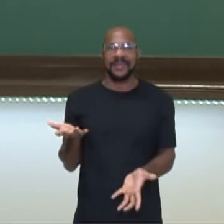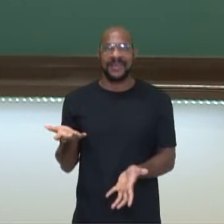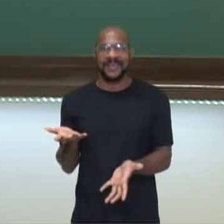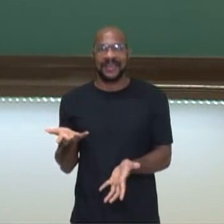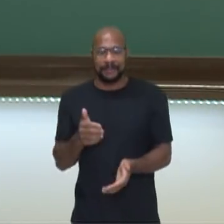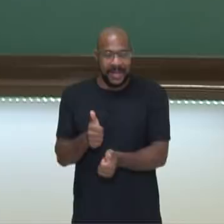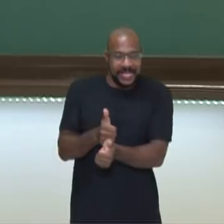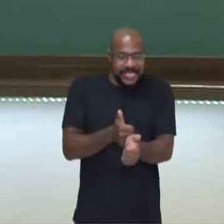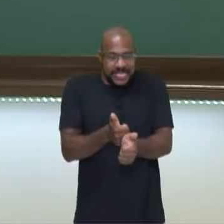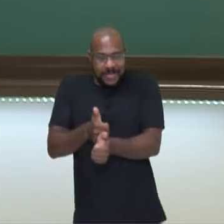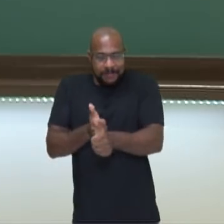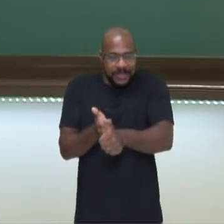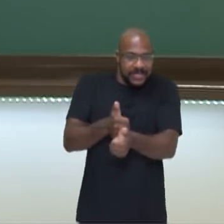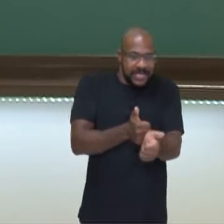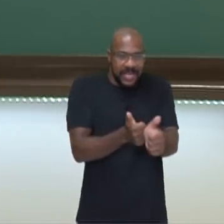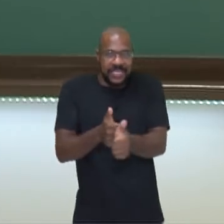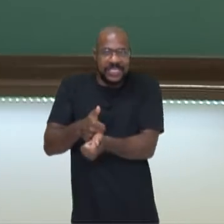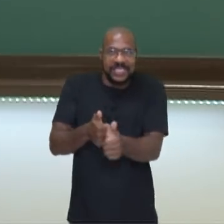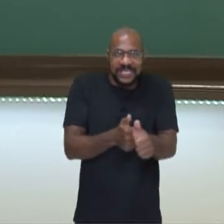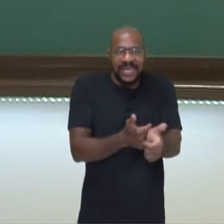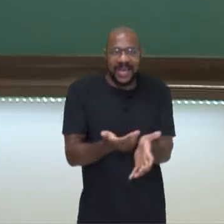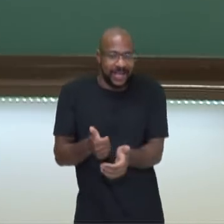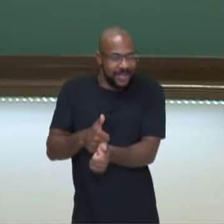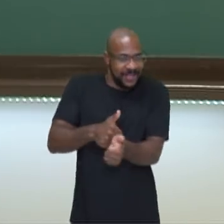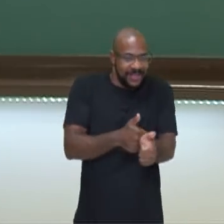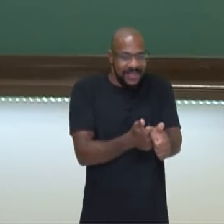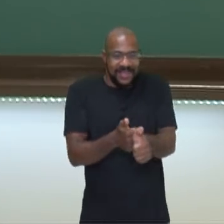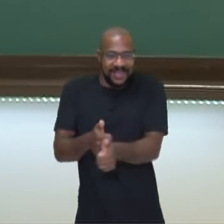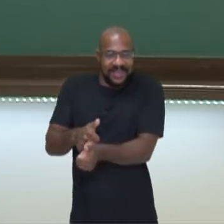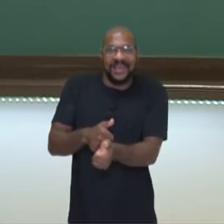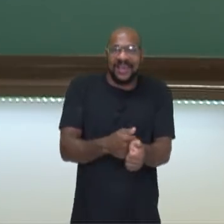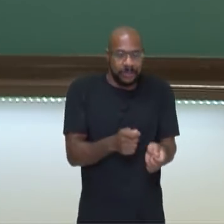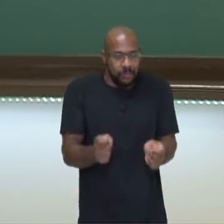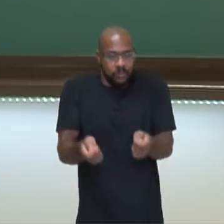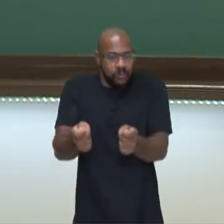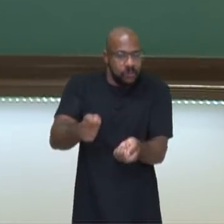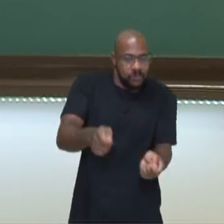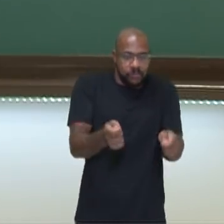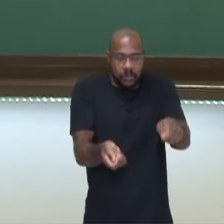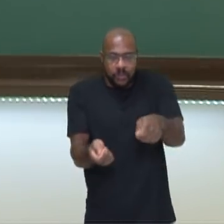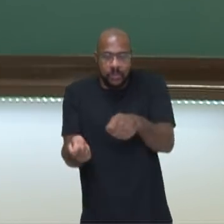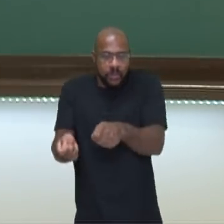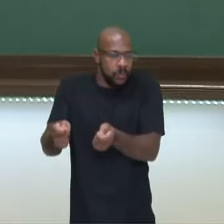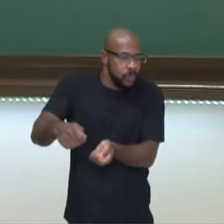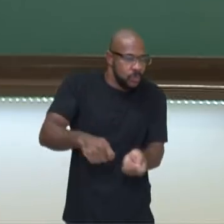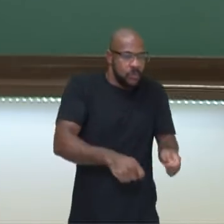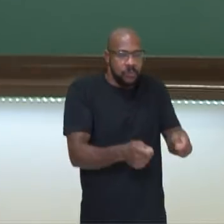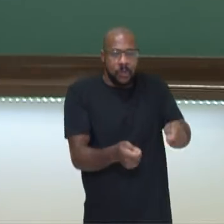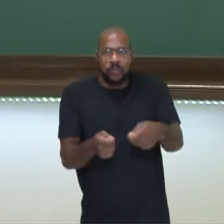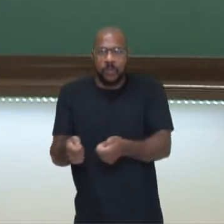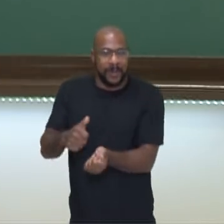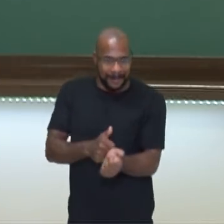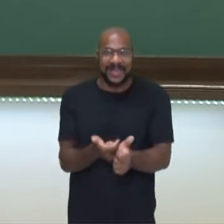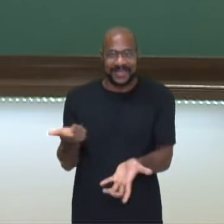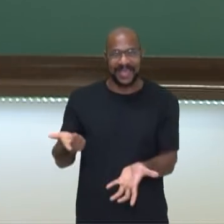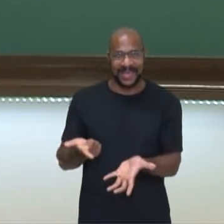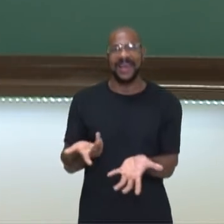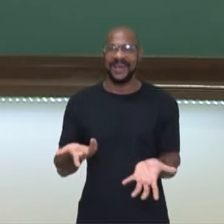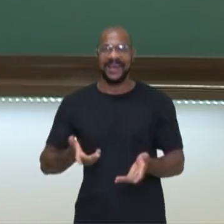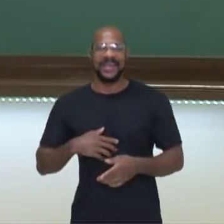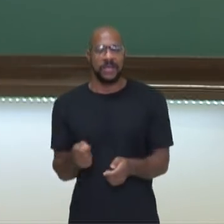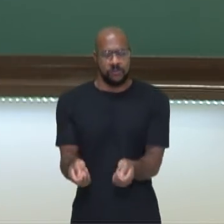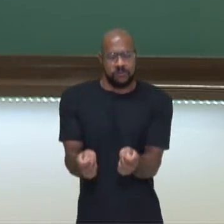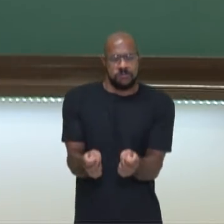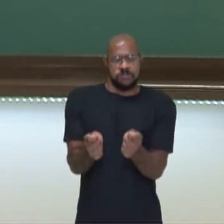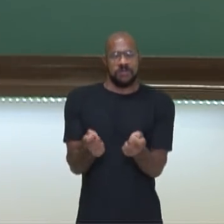para guiar o animal. O condutor é quem guia o animal para que lado ele deve ir, se ele deve frear, se ele